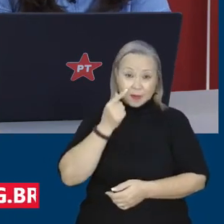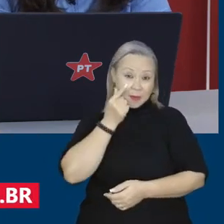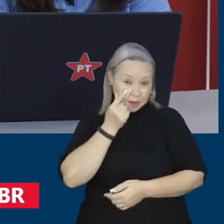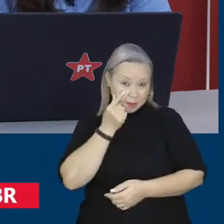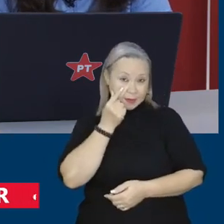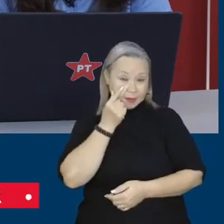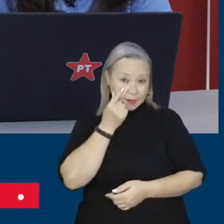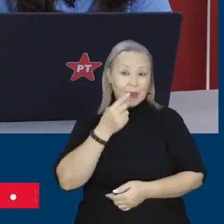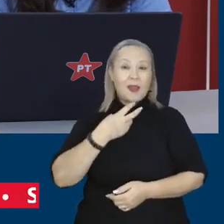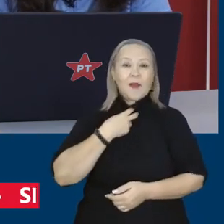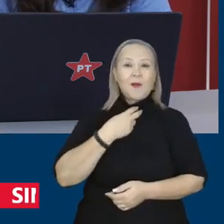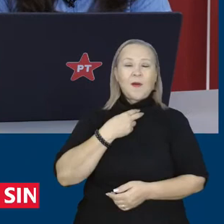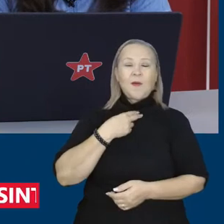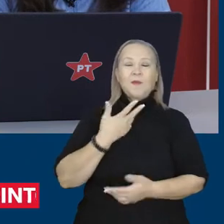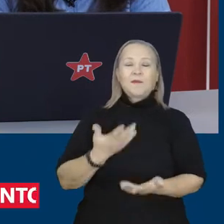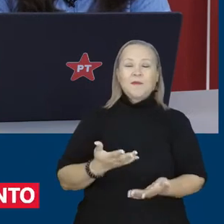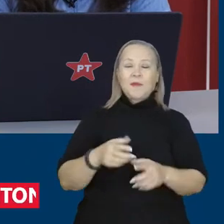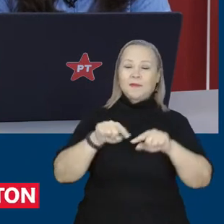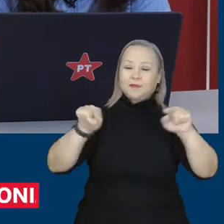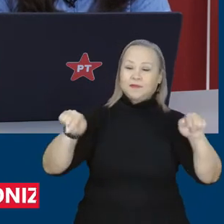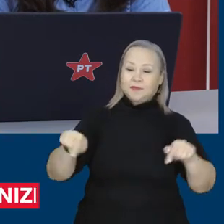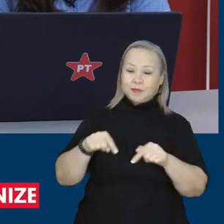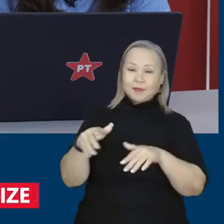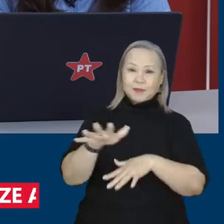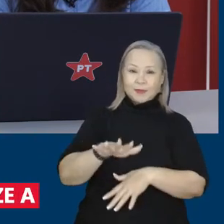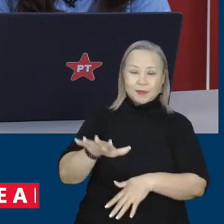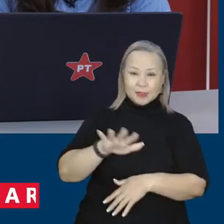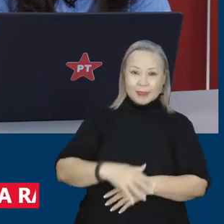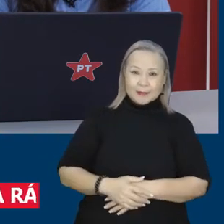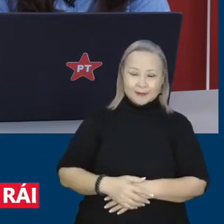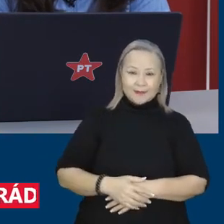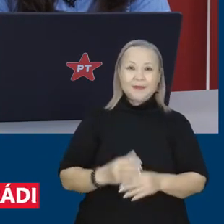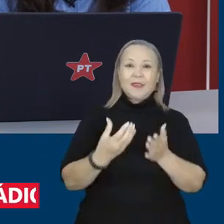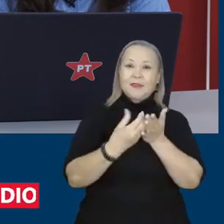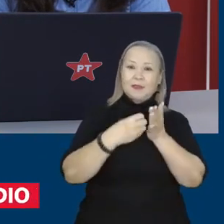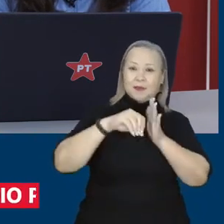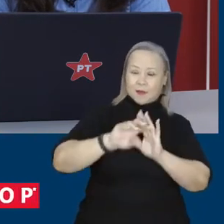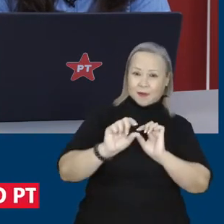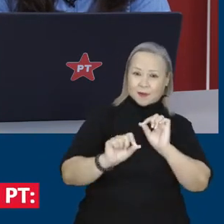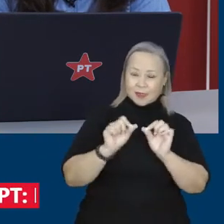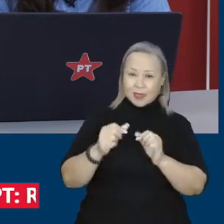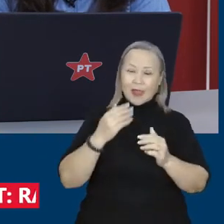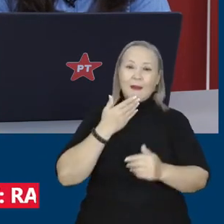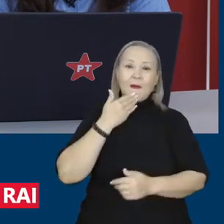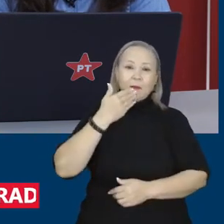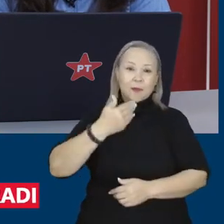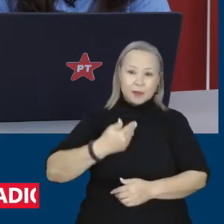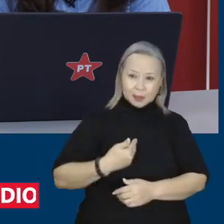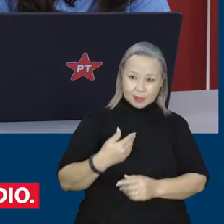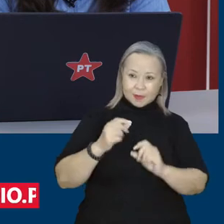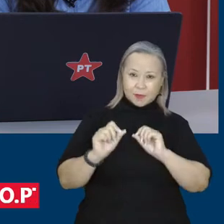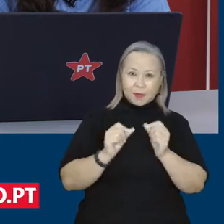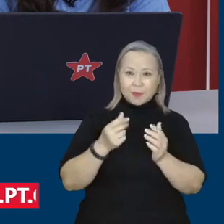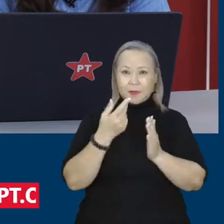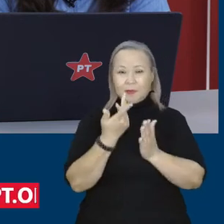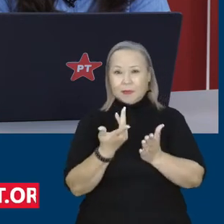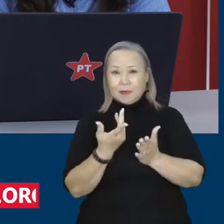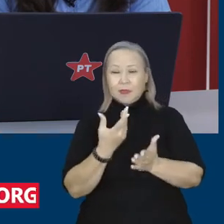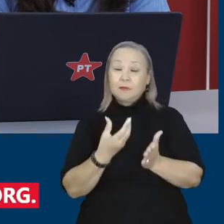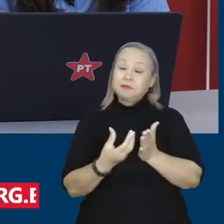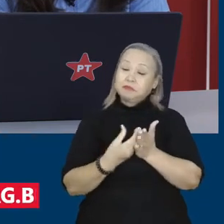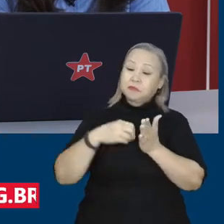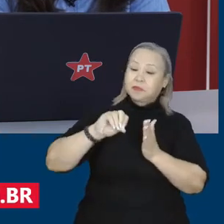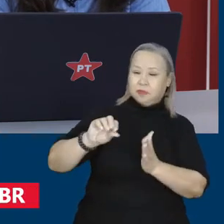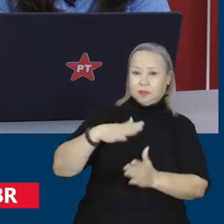profissionais do mais alto nível que foram indicados uma vez que pediram para mim quem que eu gostaria de indicar estão lá